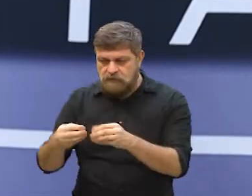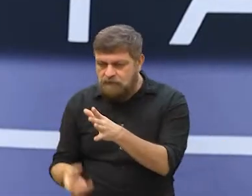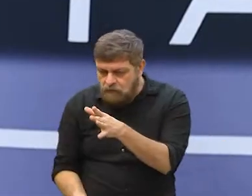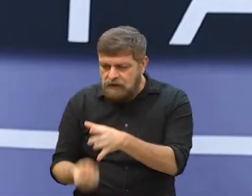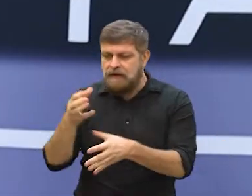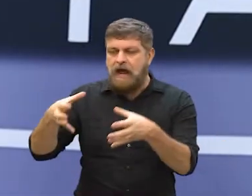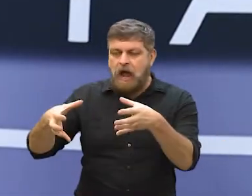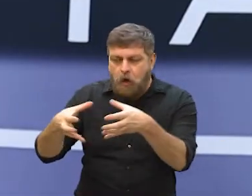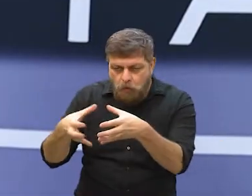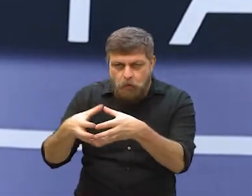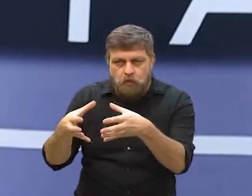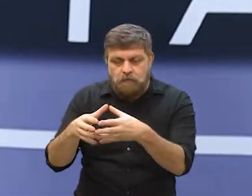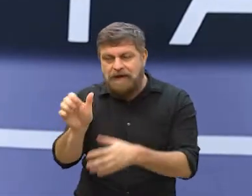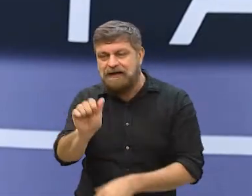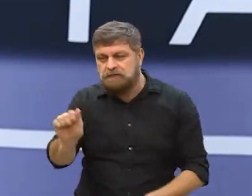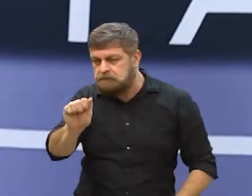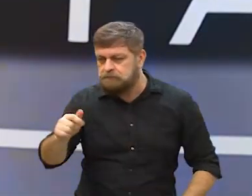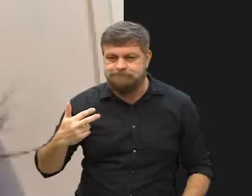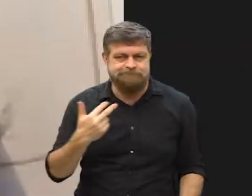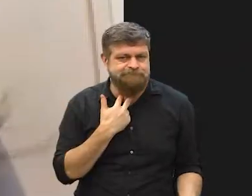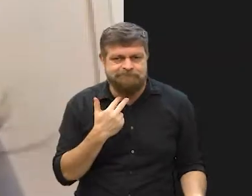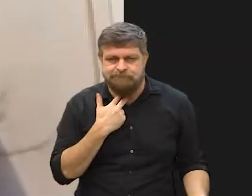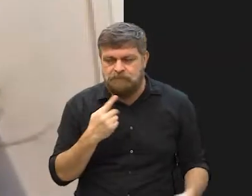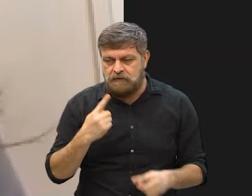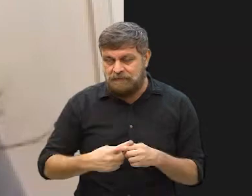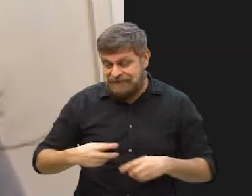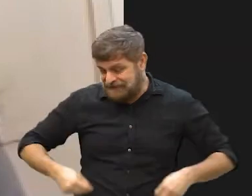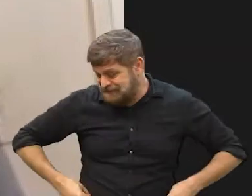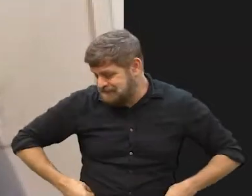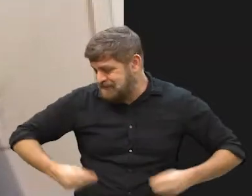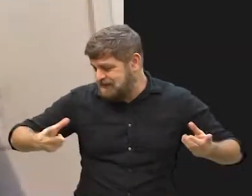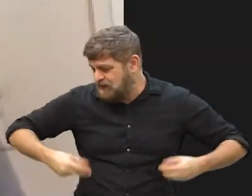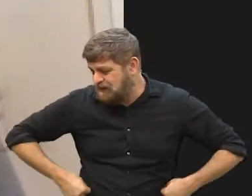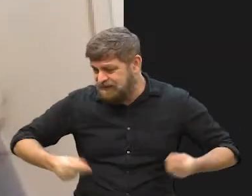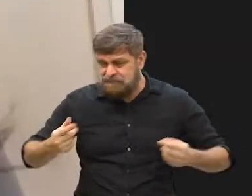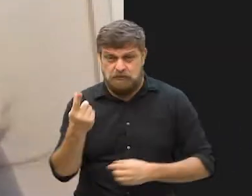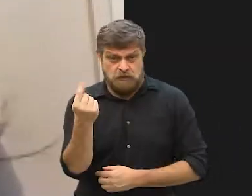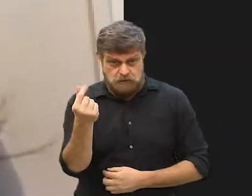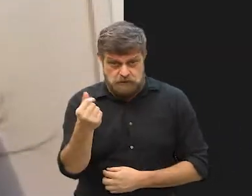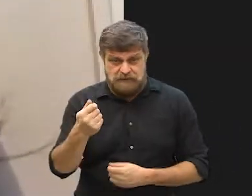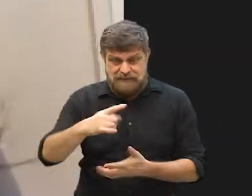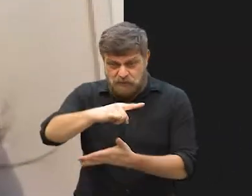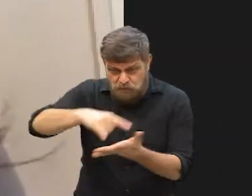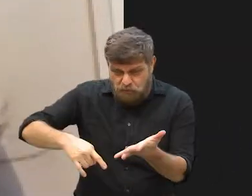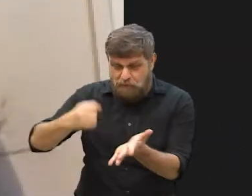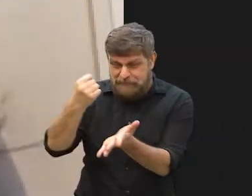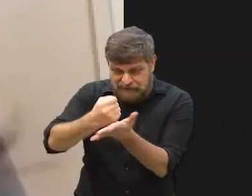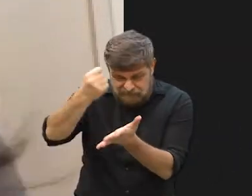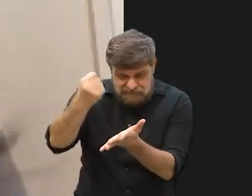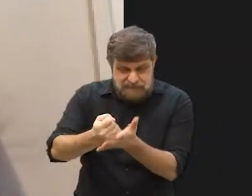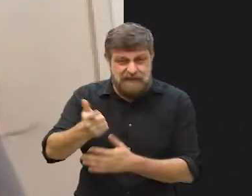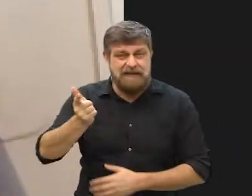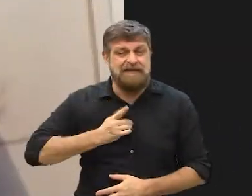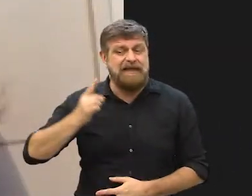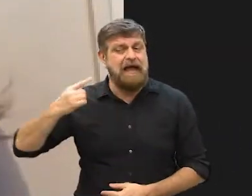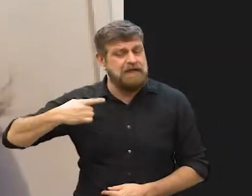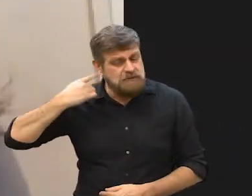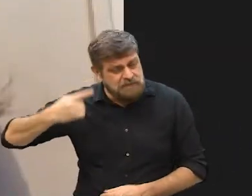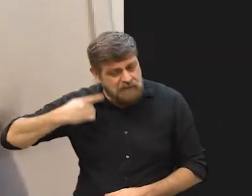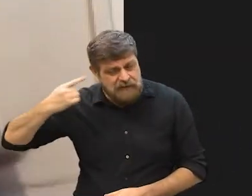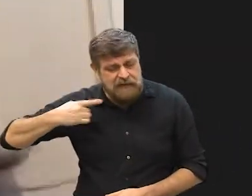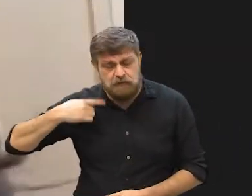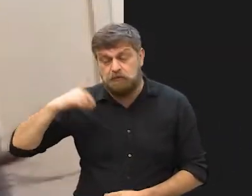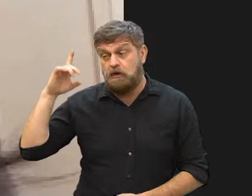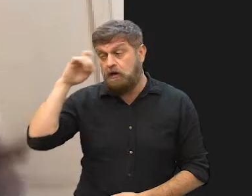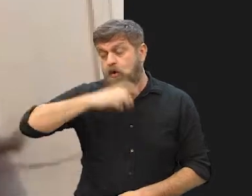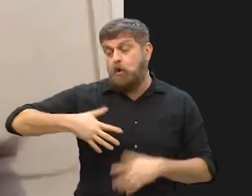Não tínhamos condição nenhuma, né? Porque tem um custo para criar uma associação, documento, registrar, advogado.